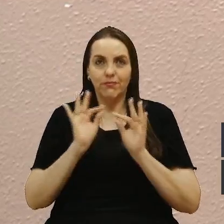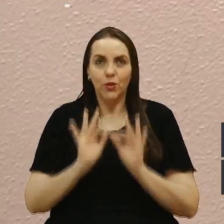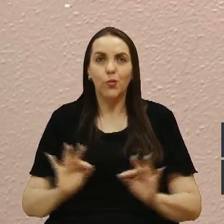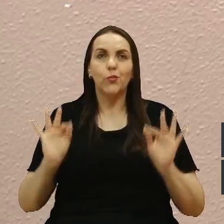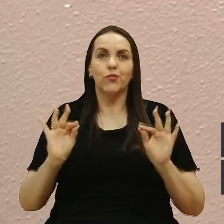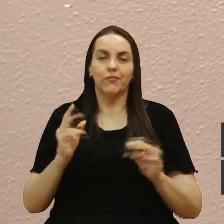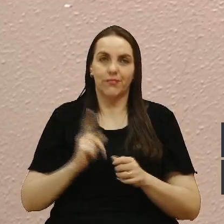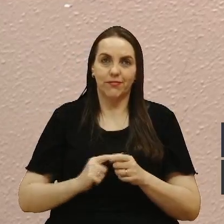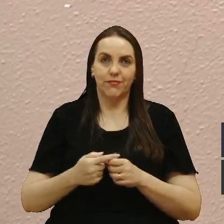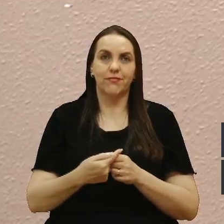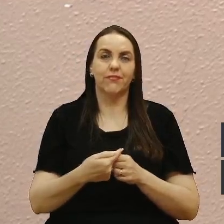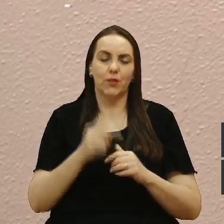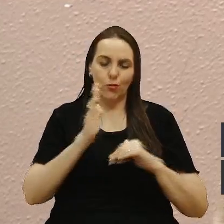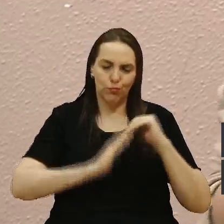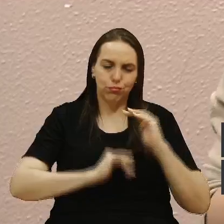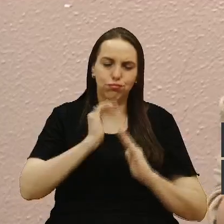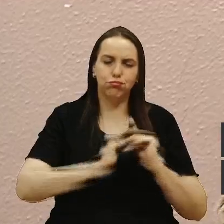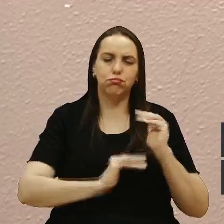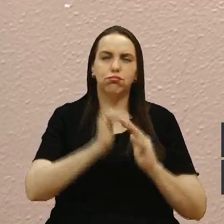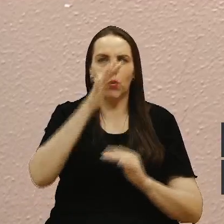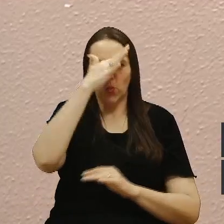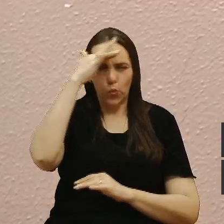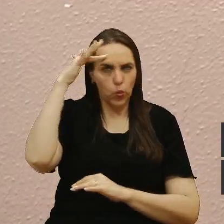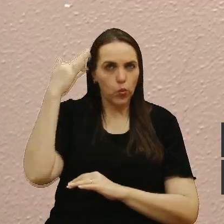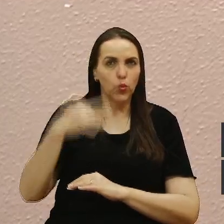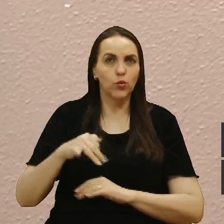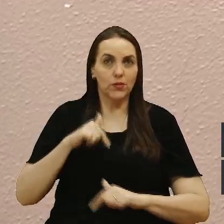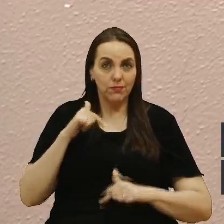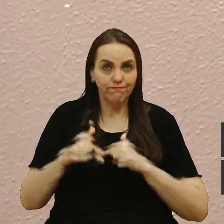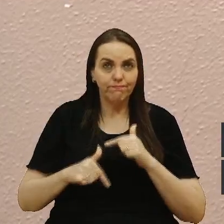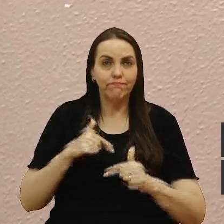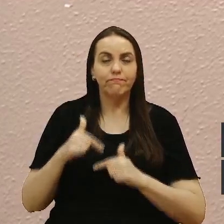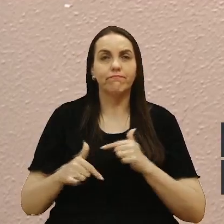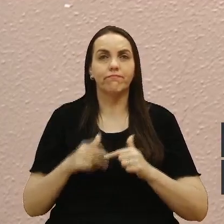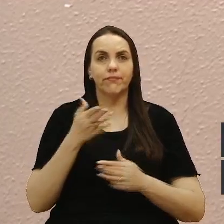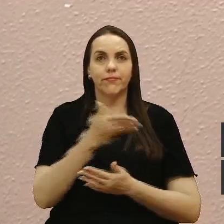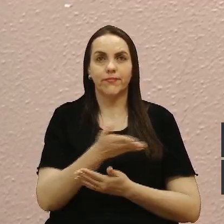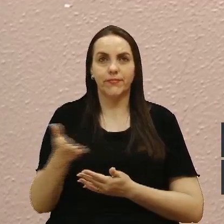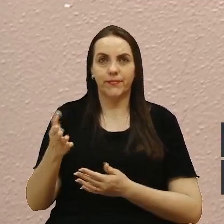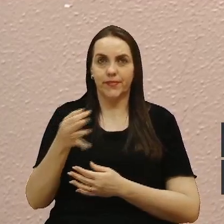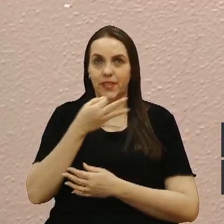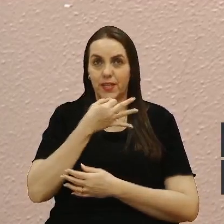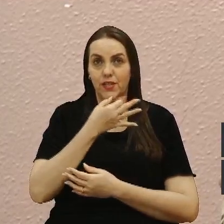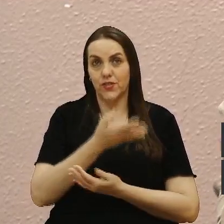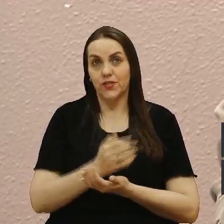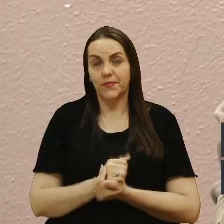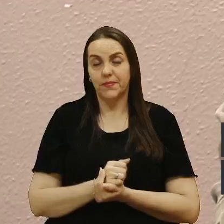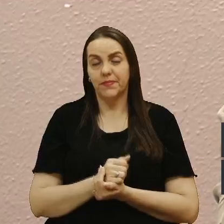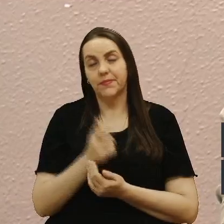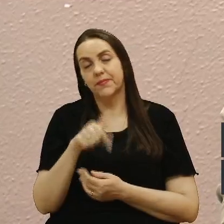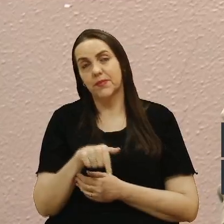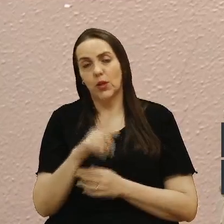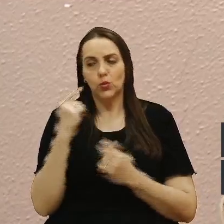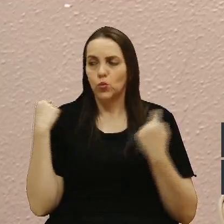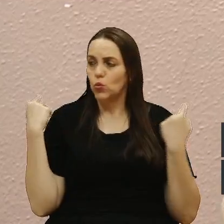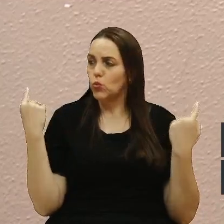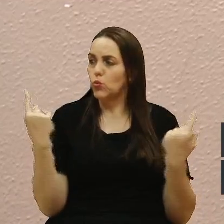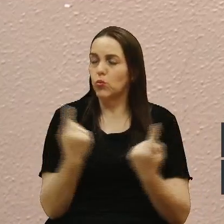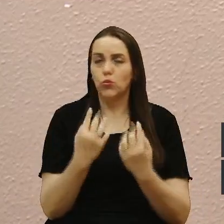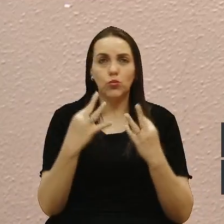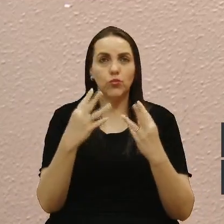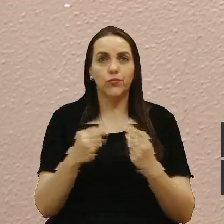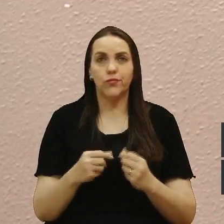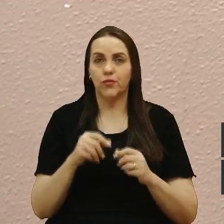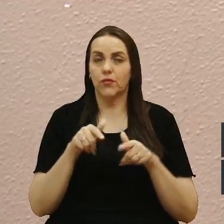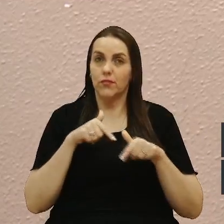constrói, a partir do suor do seu trabalho, a nossa cidade, né? Tudo que tem em nossa volta, a gente sempre diz, foram os trabalhadores e as trabalhadoras